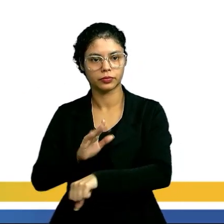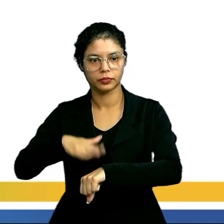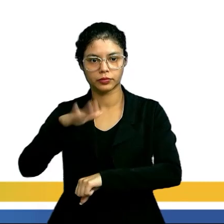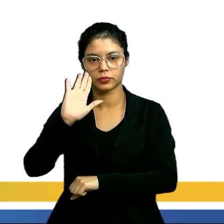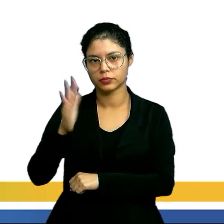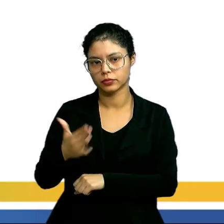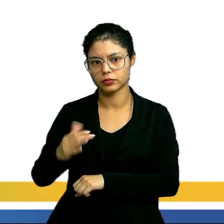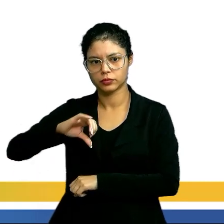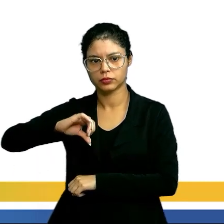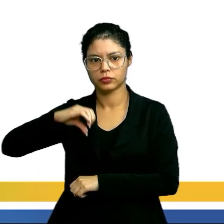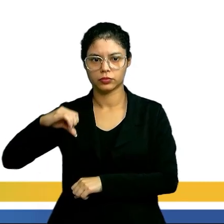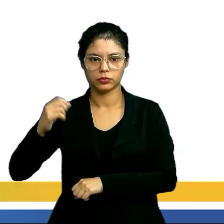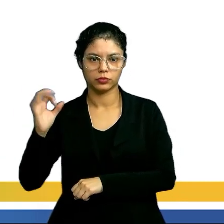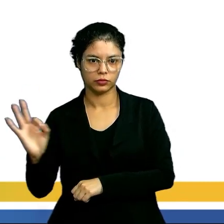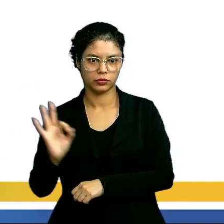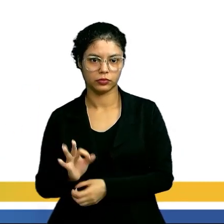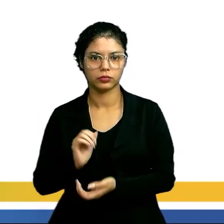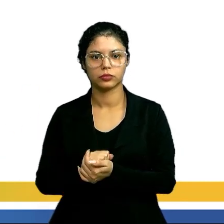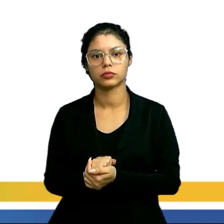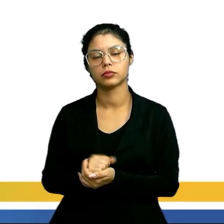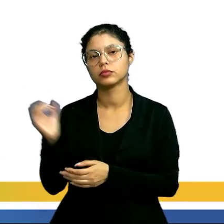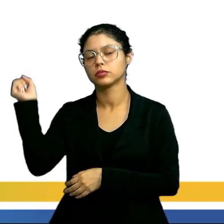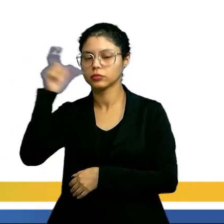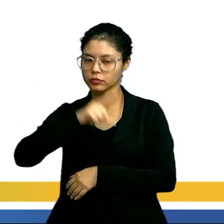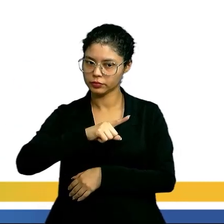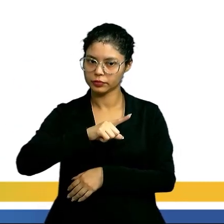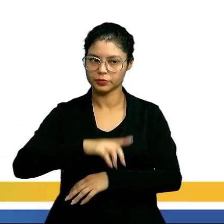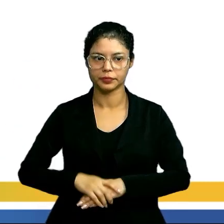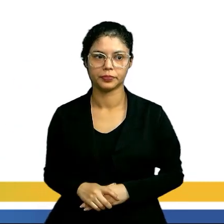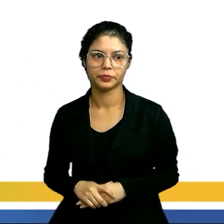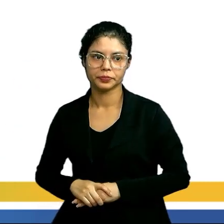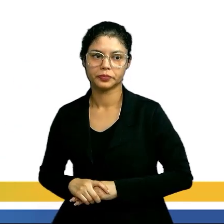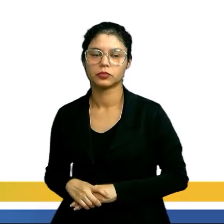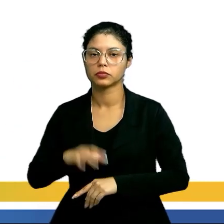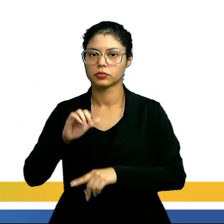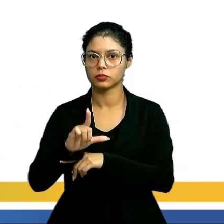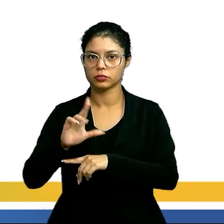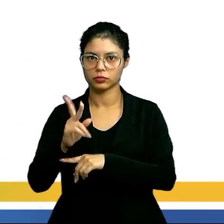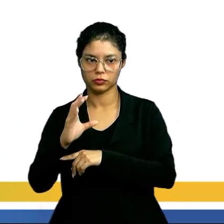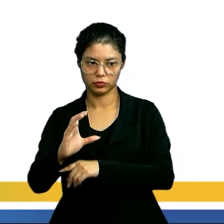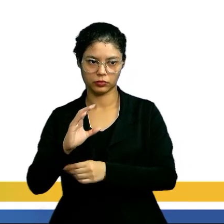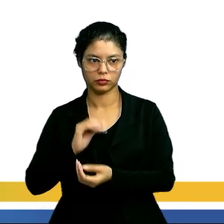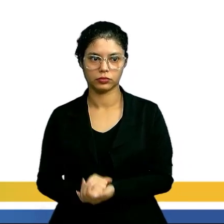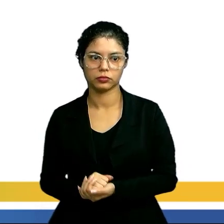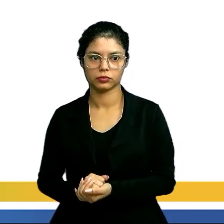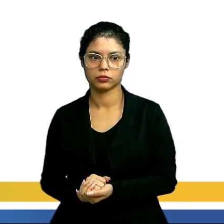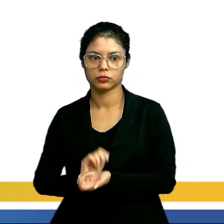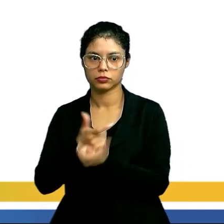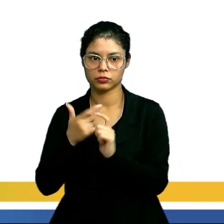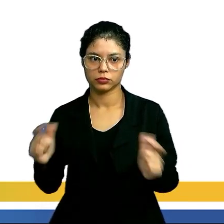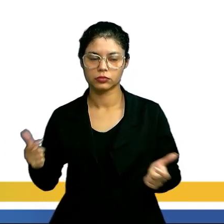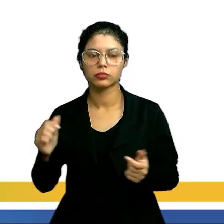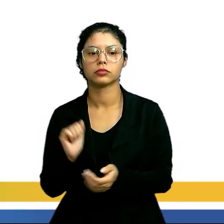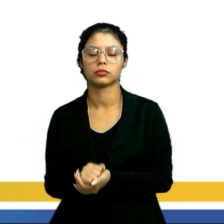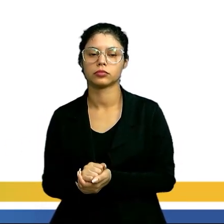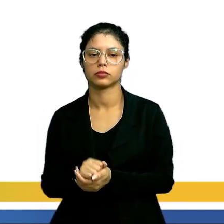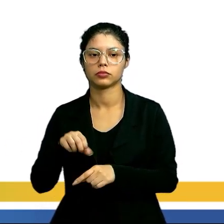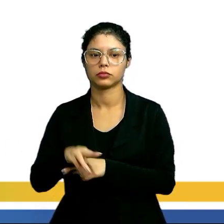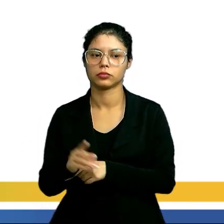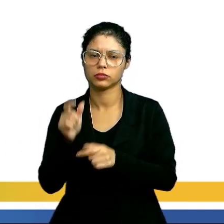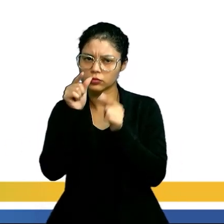aqui neste caso queremos saber o valor da altura, temos que pegar essa massa e essa gravidade que está multiplicando e passar para o outro